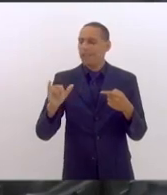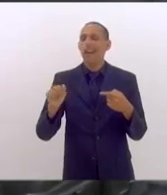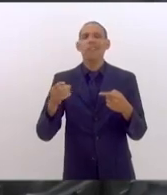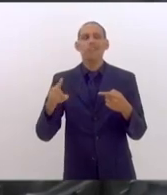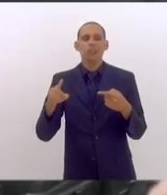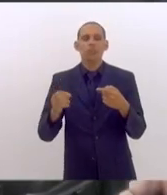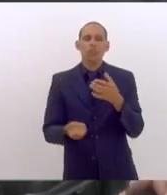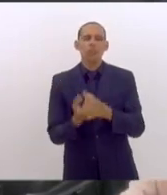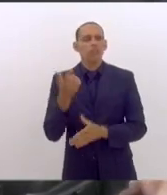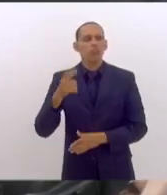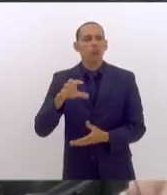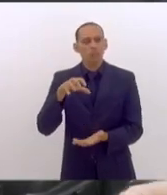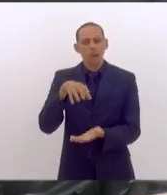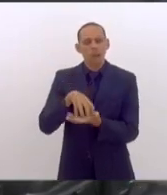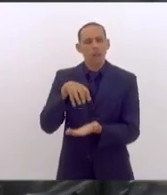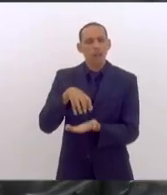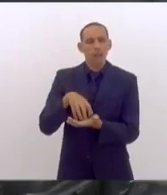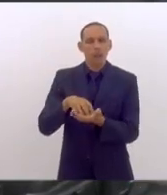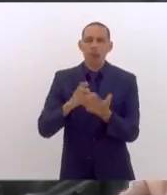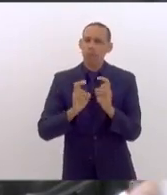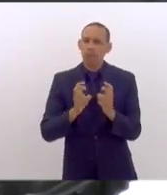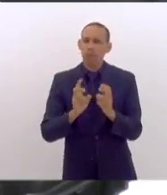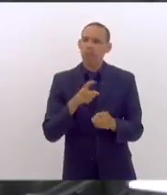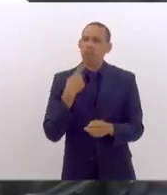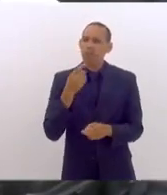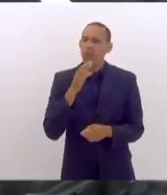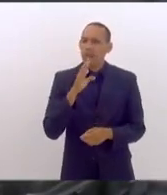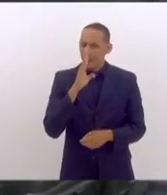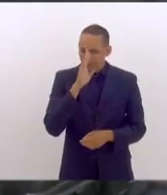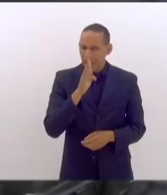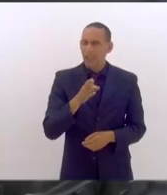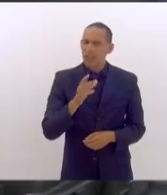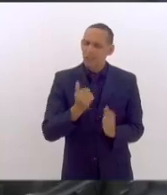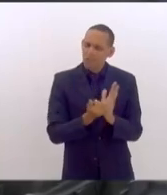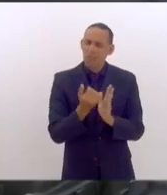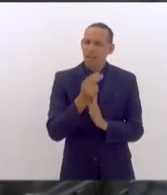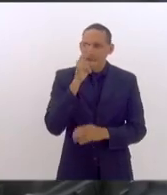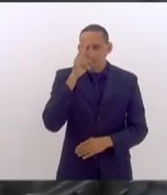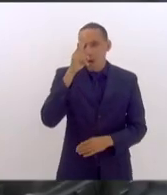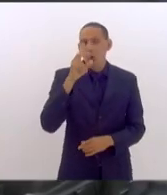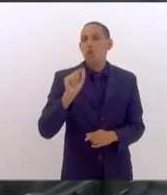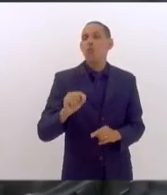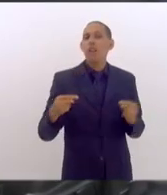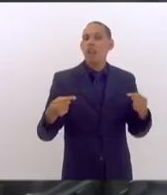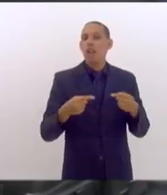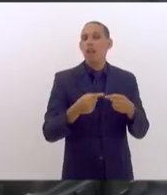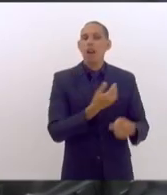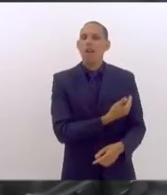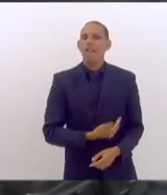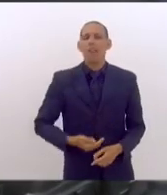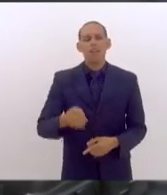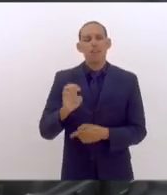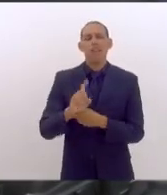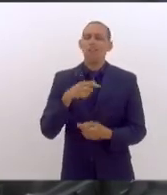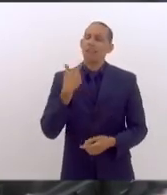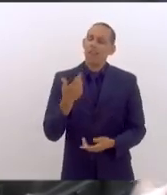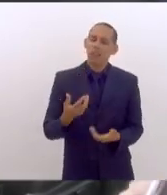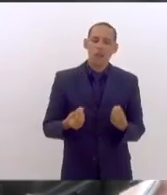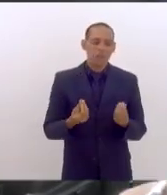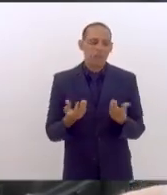acho que e olha para o deck temos que ser mais incisivos em relação aos do Estado nós somos assim muito saber